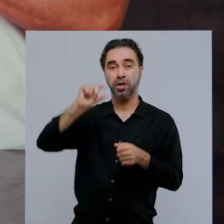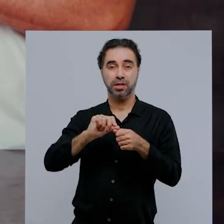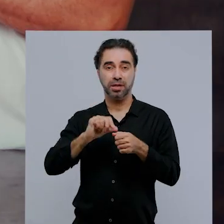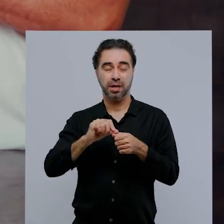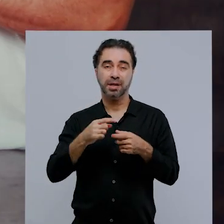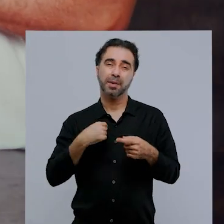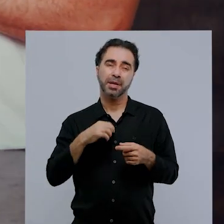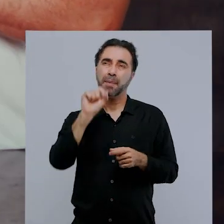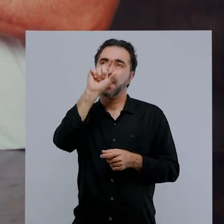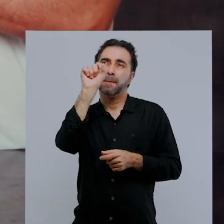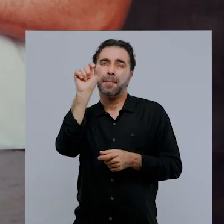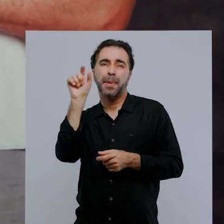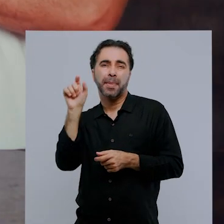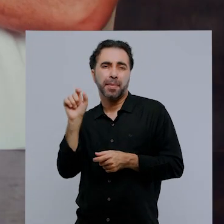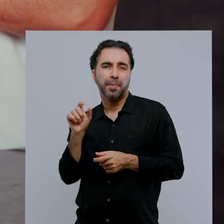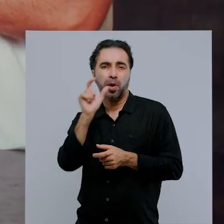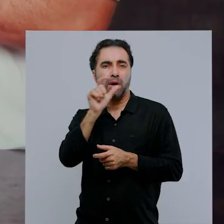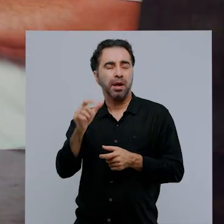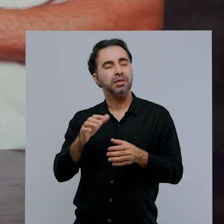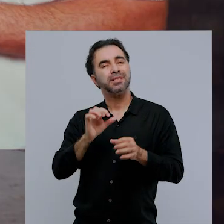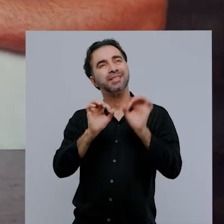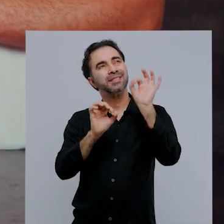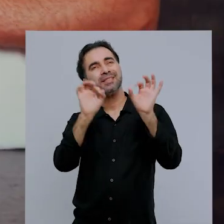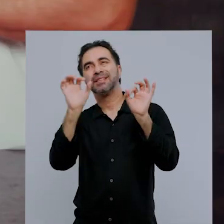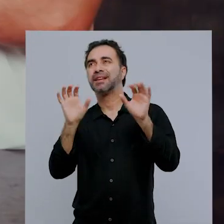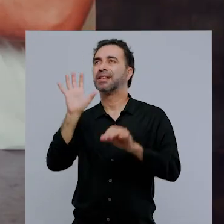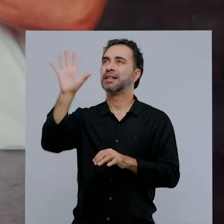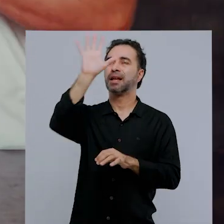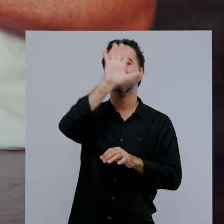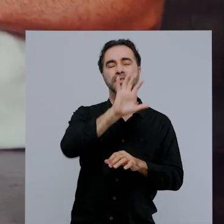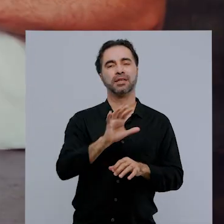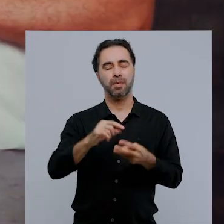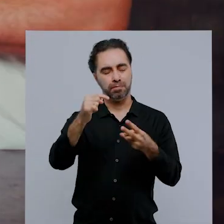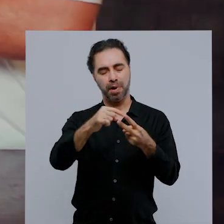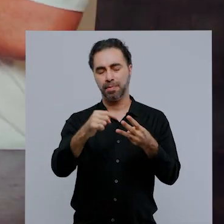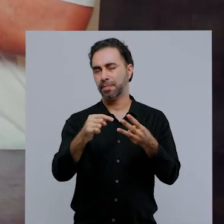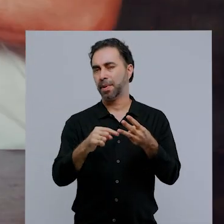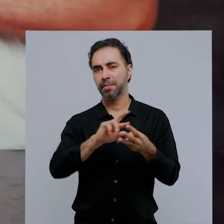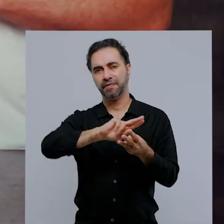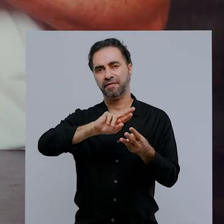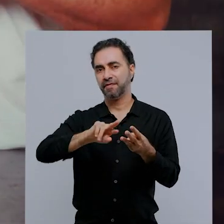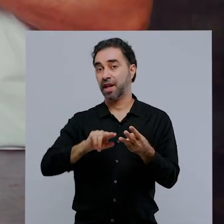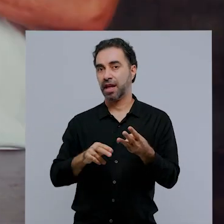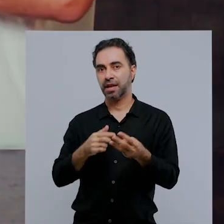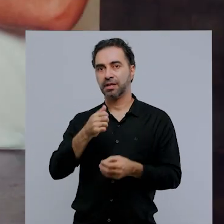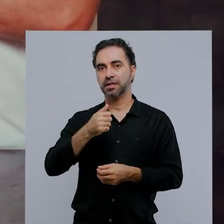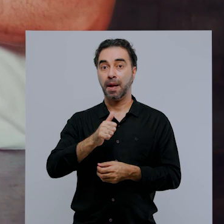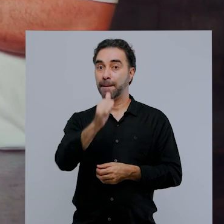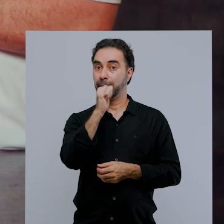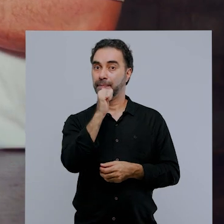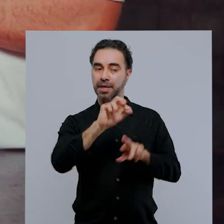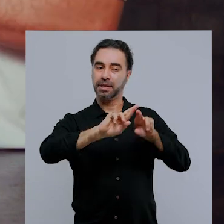muitas peculiaridades locais de cada região, né? Como a cataia, o jambu no norte, né? Que aí serão